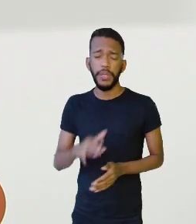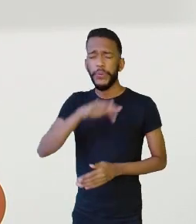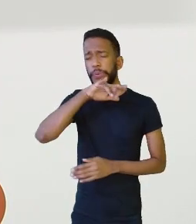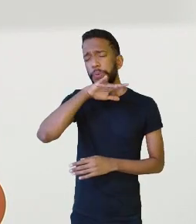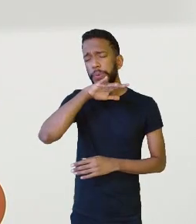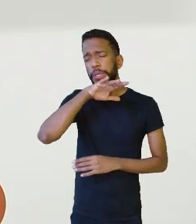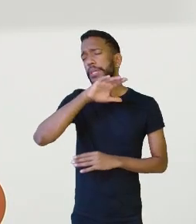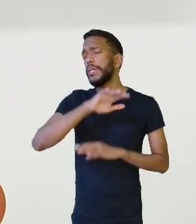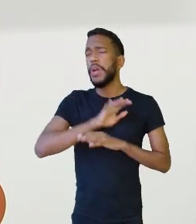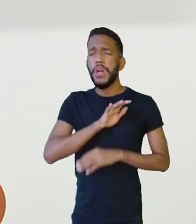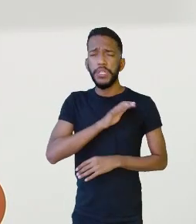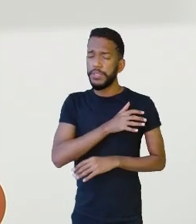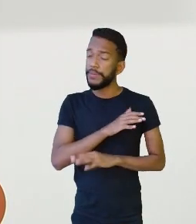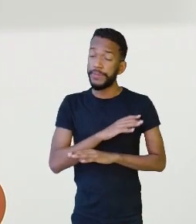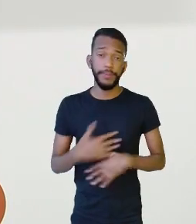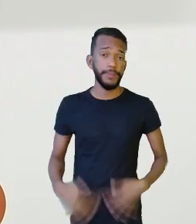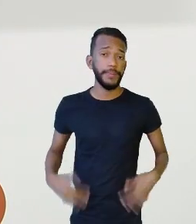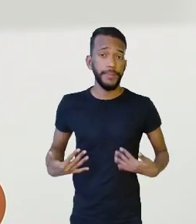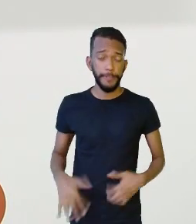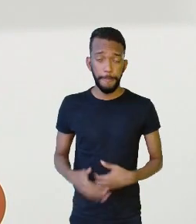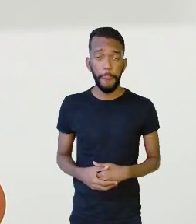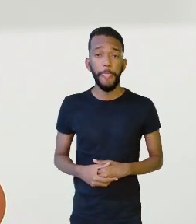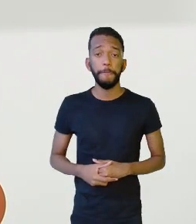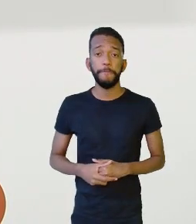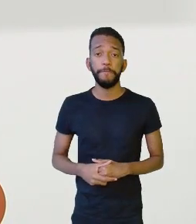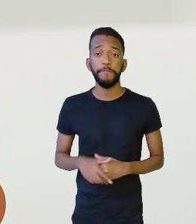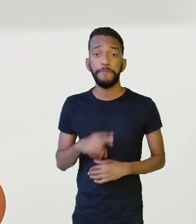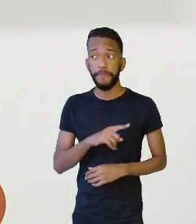ruim, realmente, essa história,